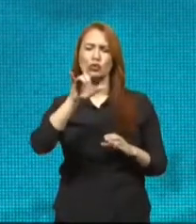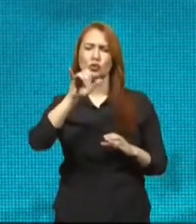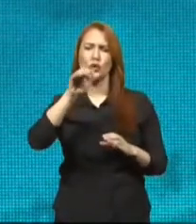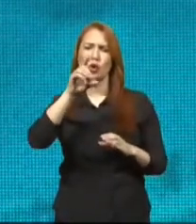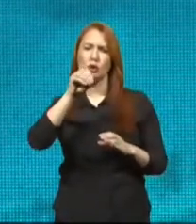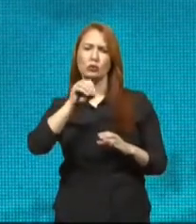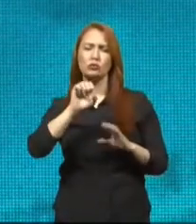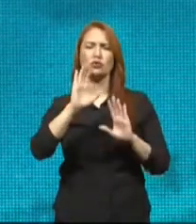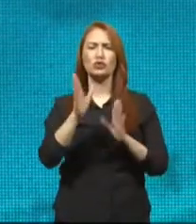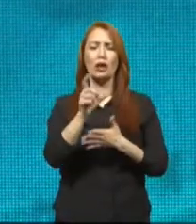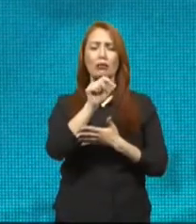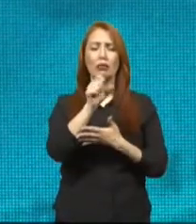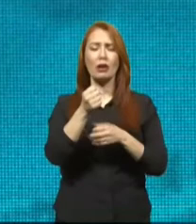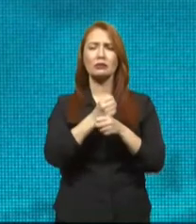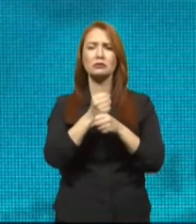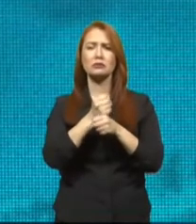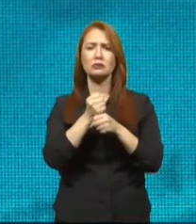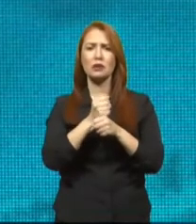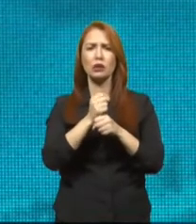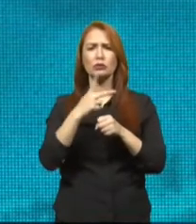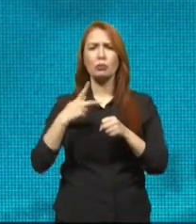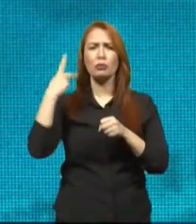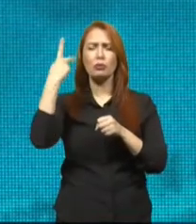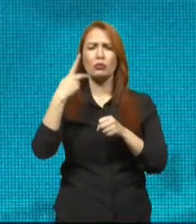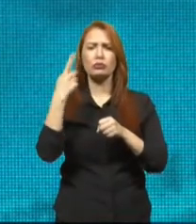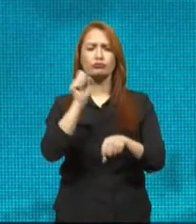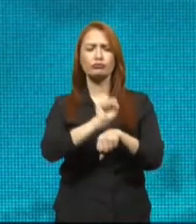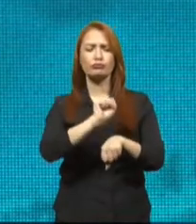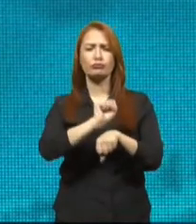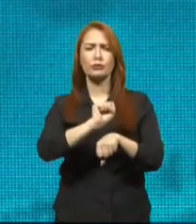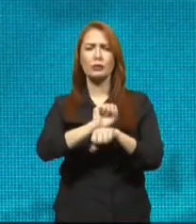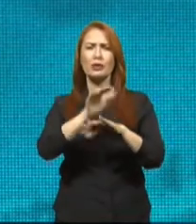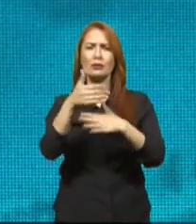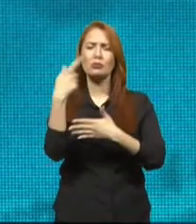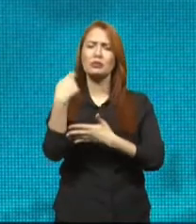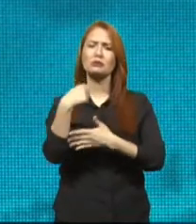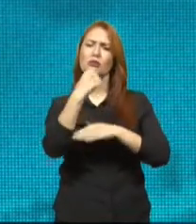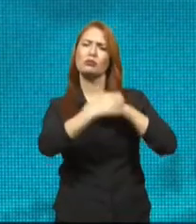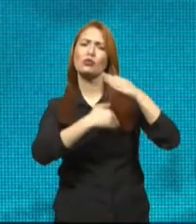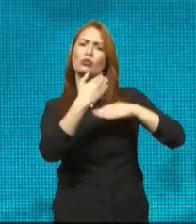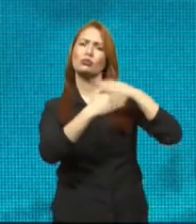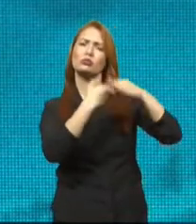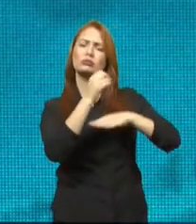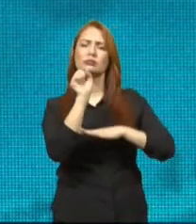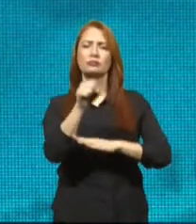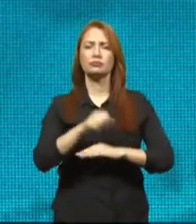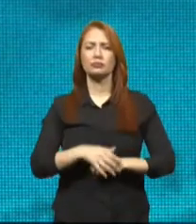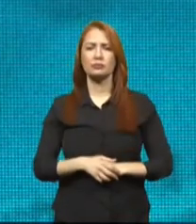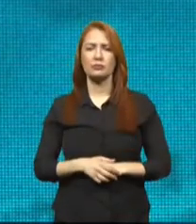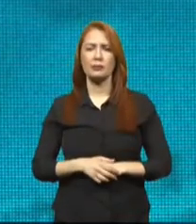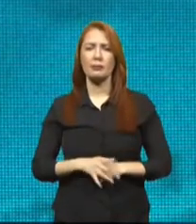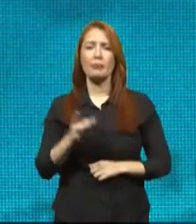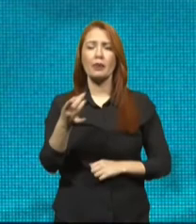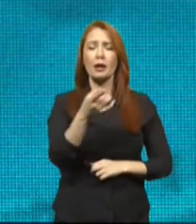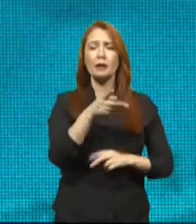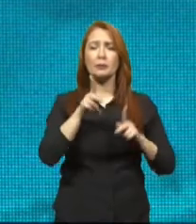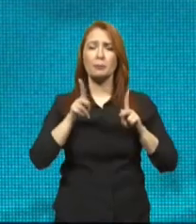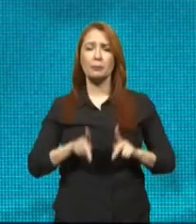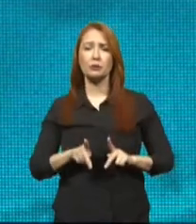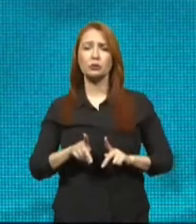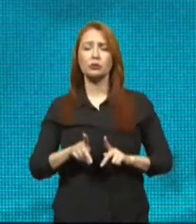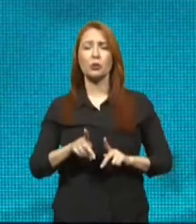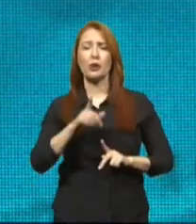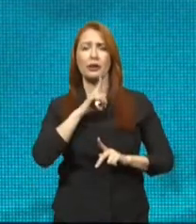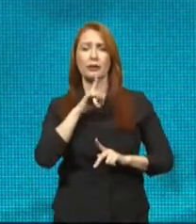até agora muito pouco a comemorar, né? Então, é verdade. A gente quer que ela evolua muito e que cada ente que é responsável por isso faça a